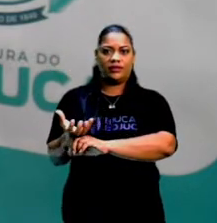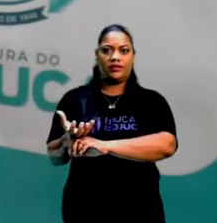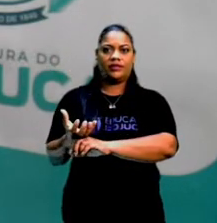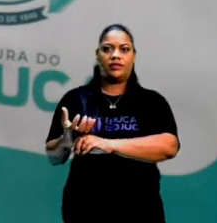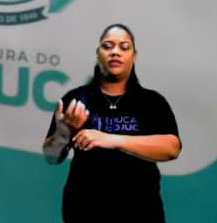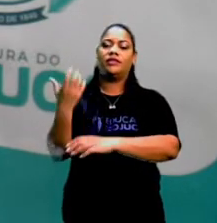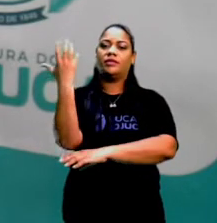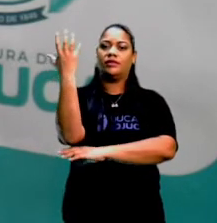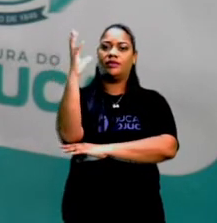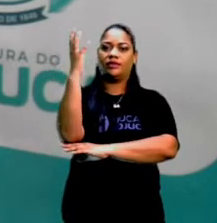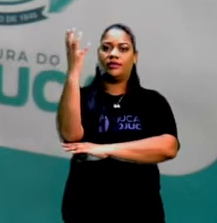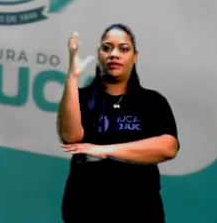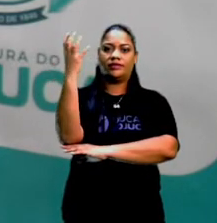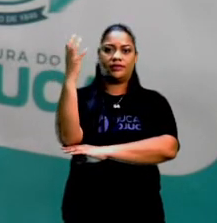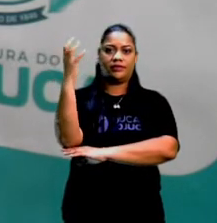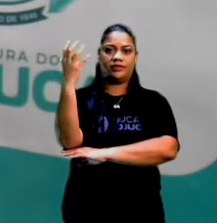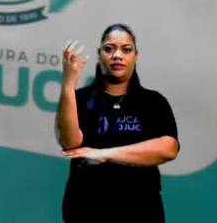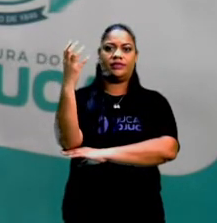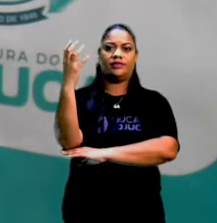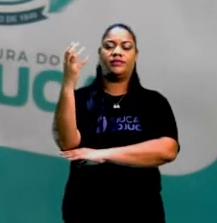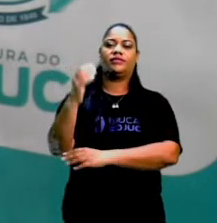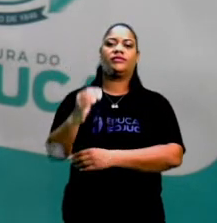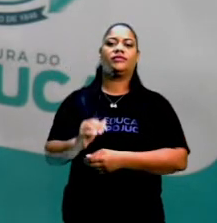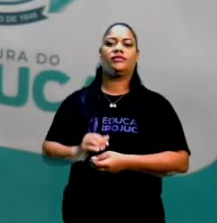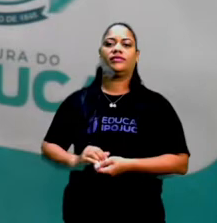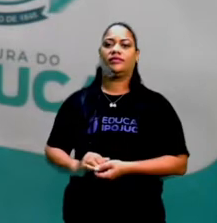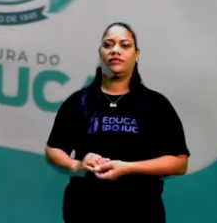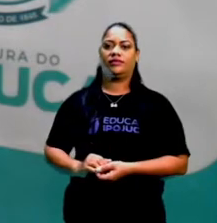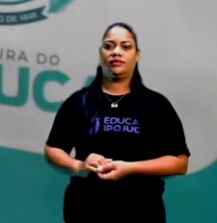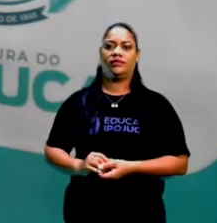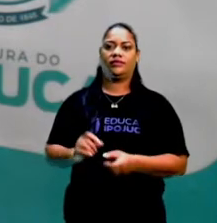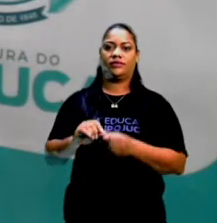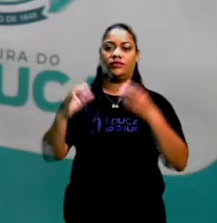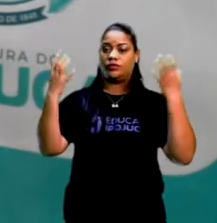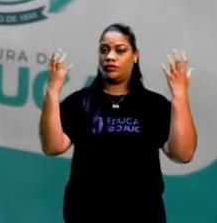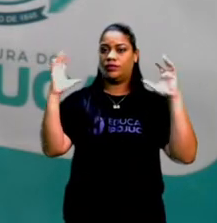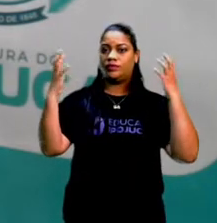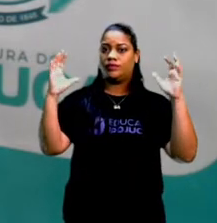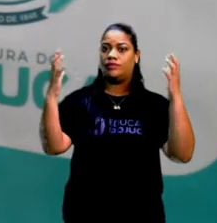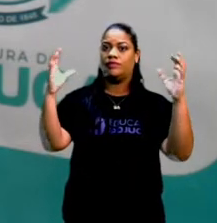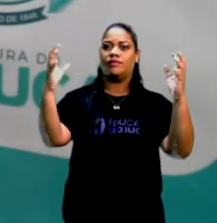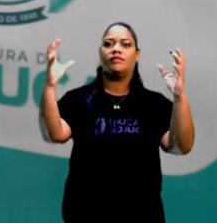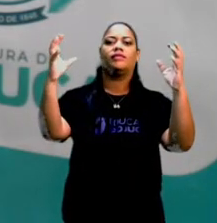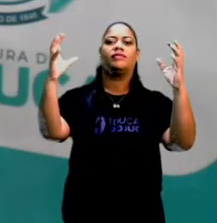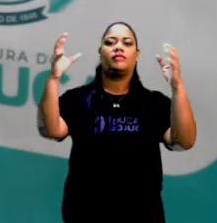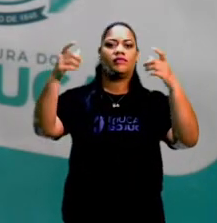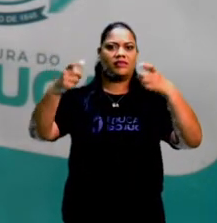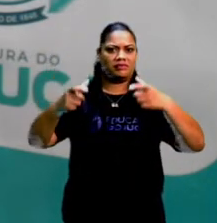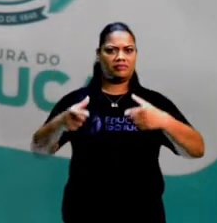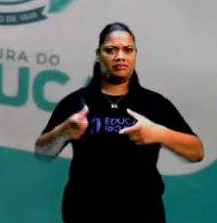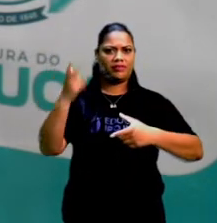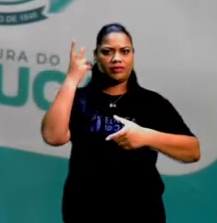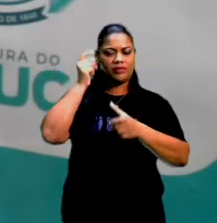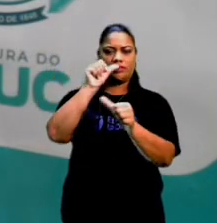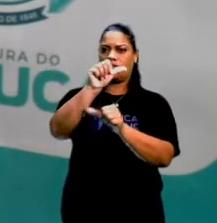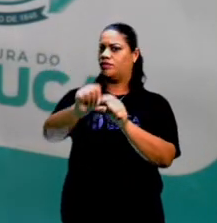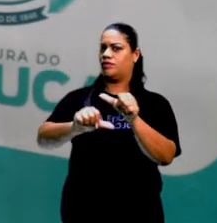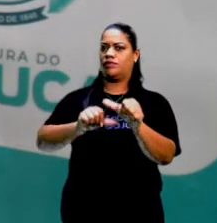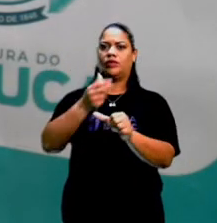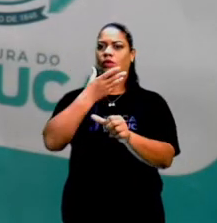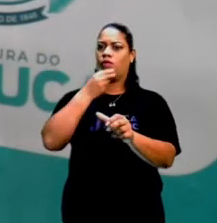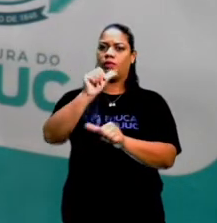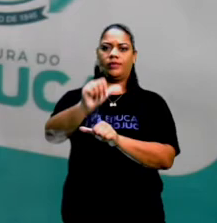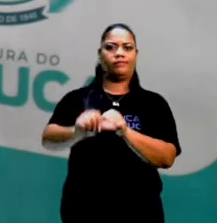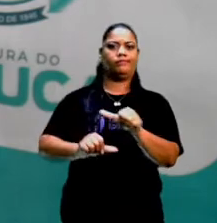as árvores que formam a mata aí, as florestas, é um ambiente natural. Então, o homem não